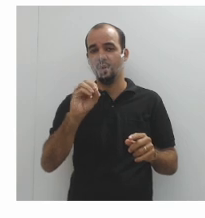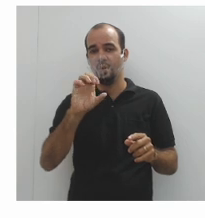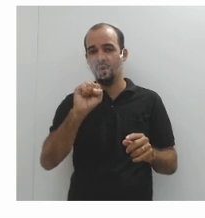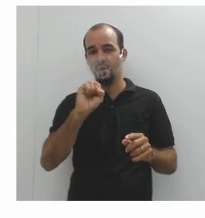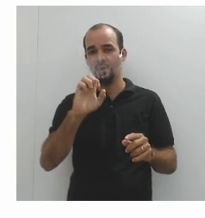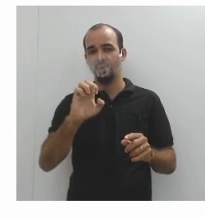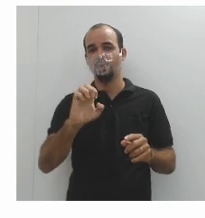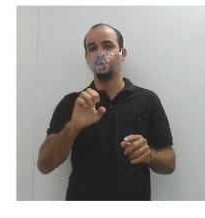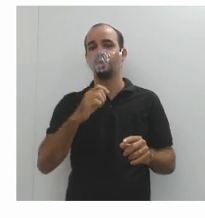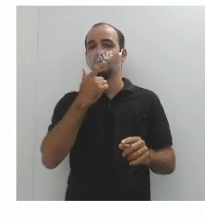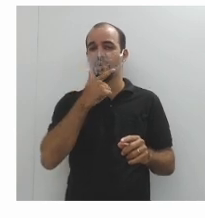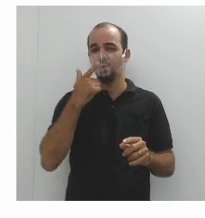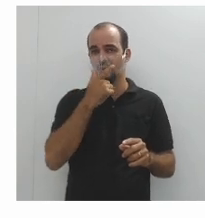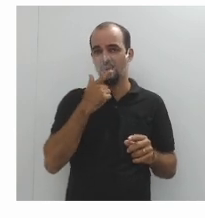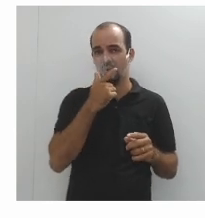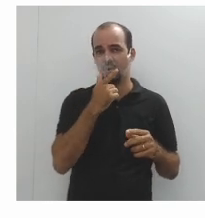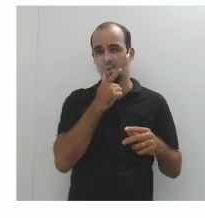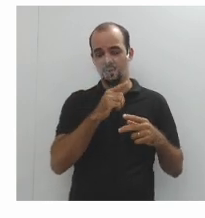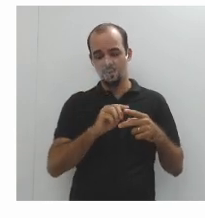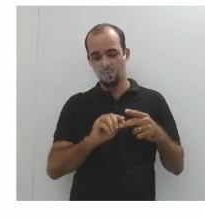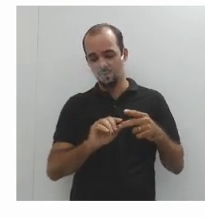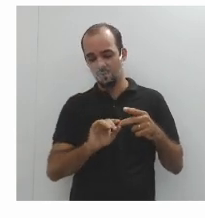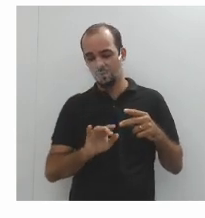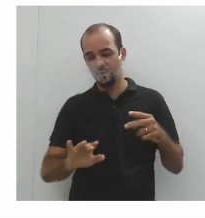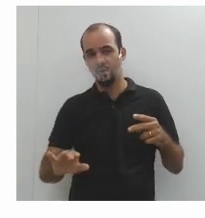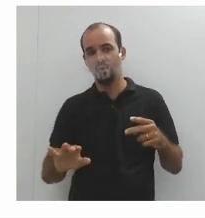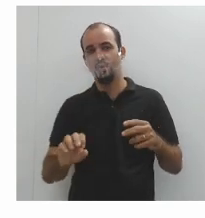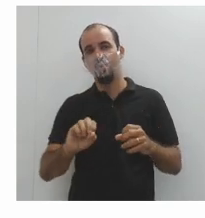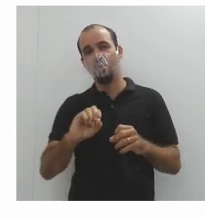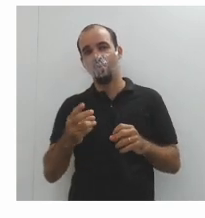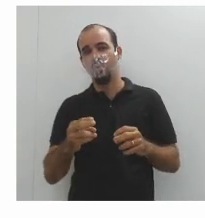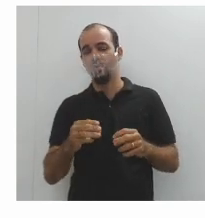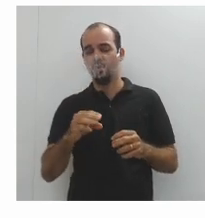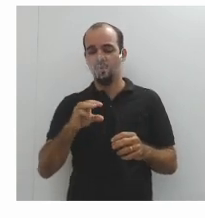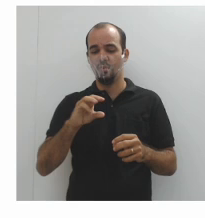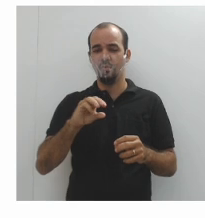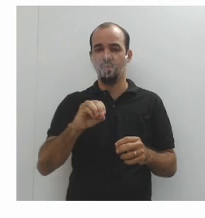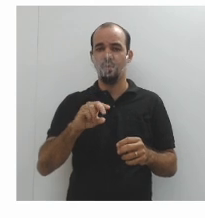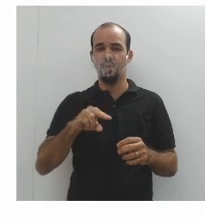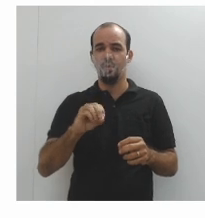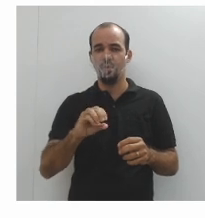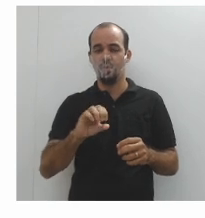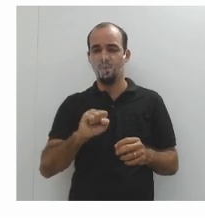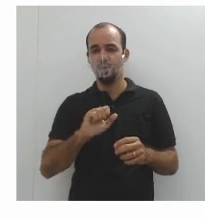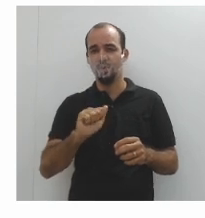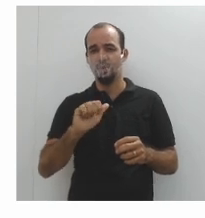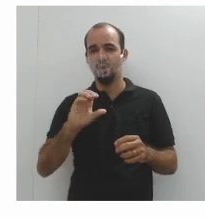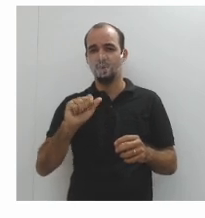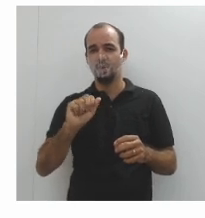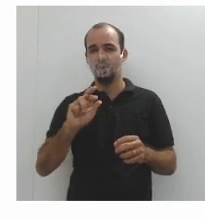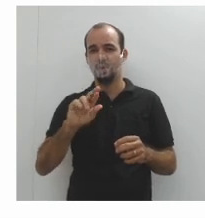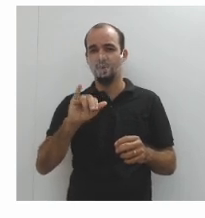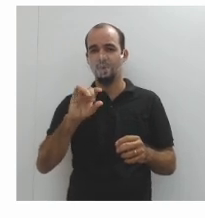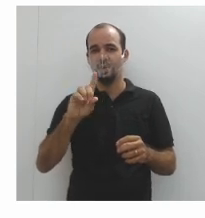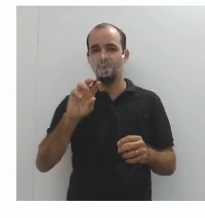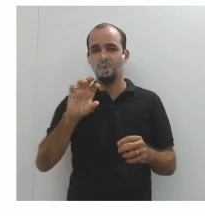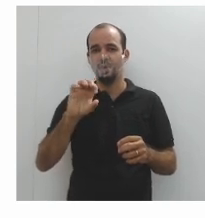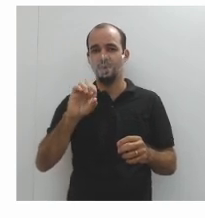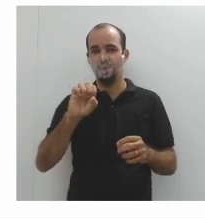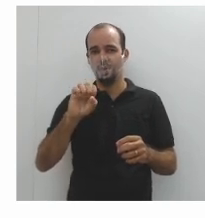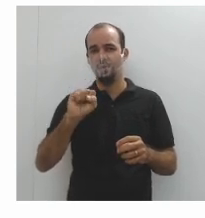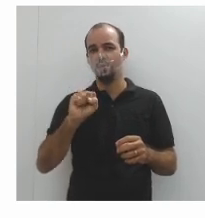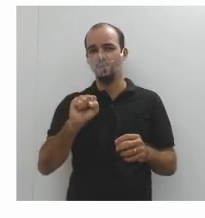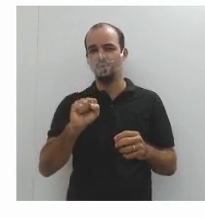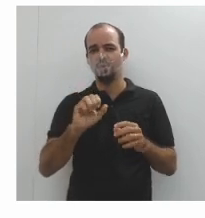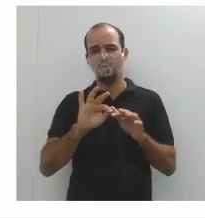monossacarídeo. Eles são os mais simples, tá bom? E temos os osídeos, eles são